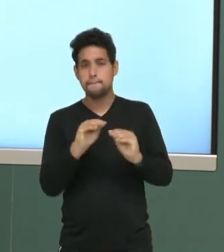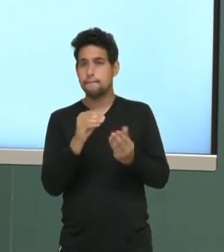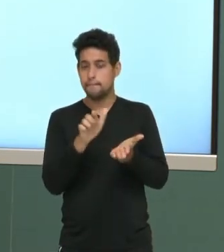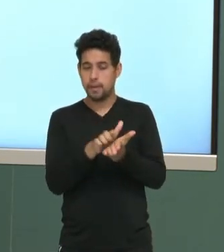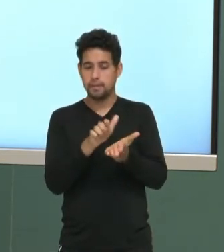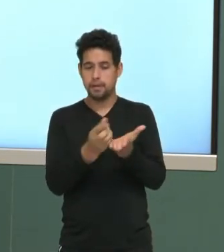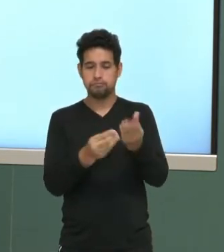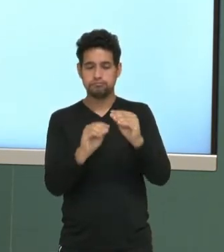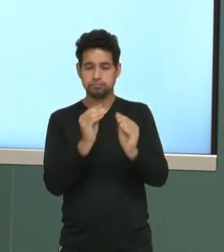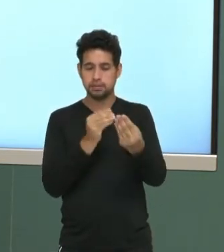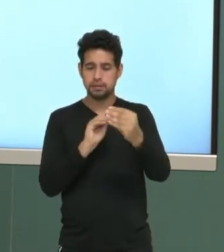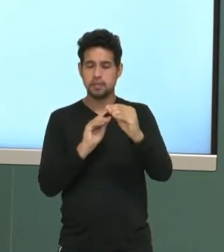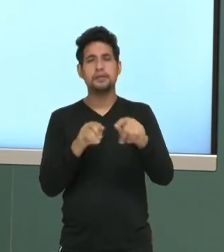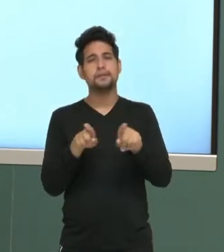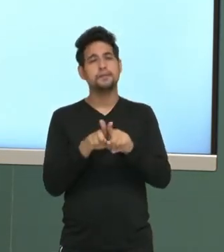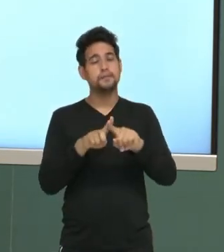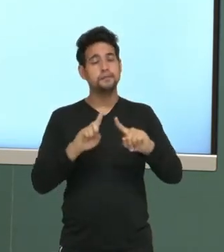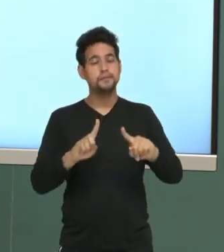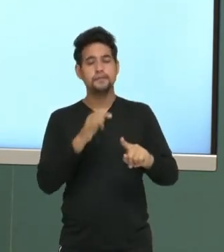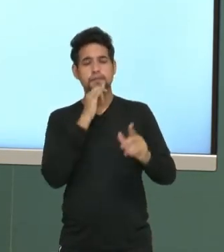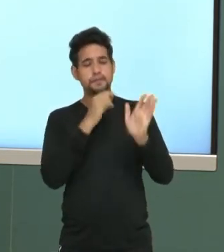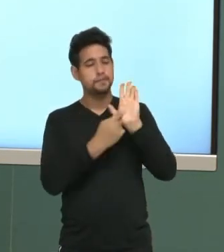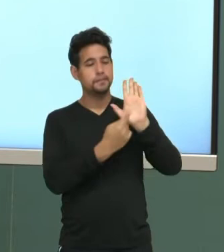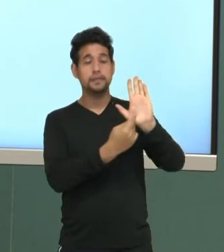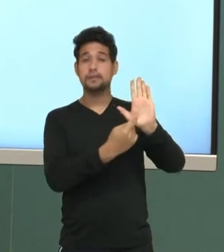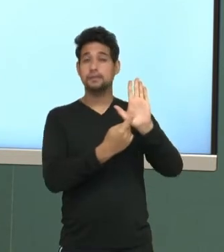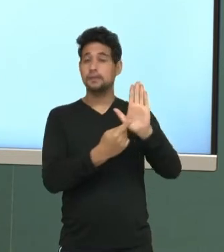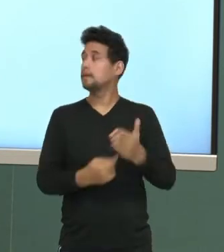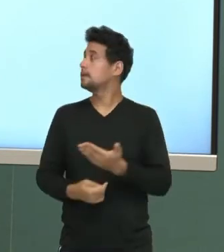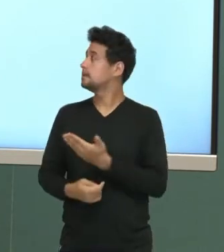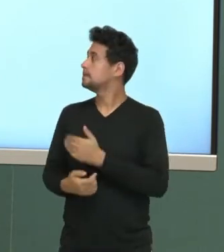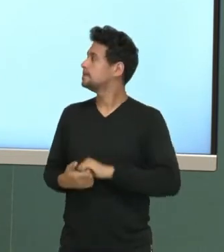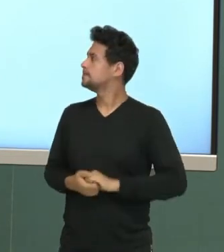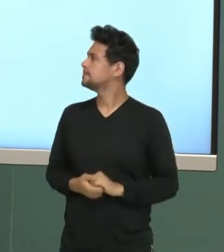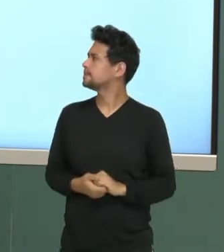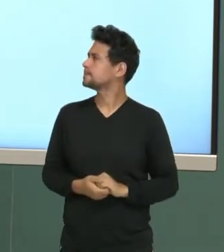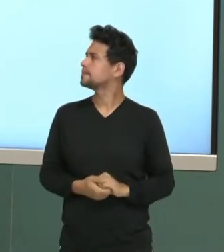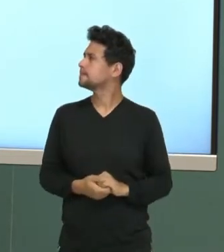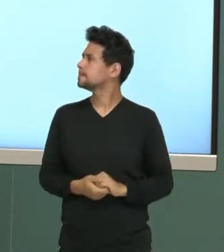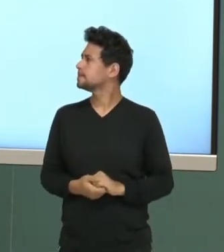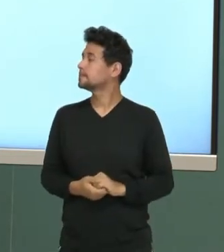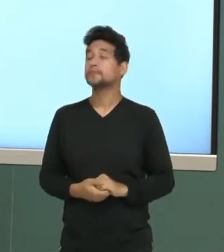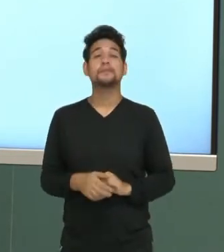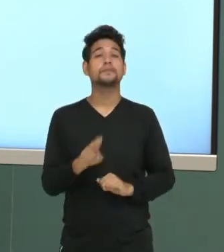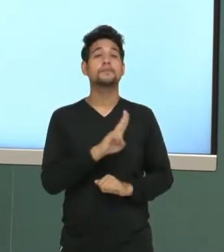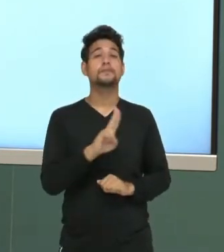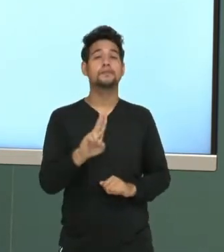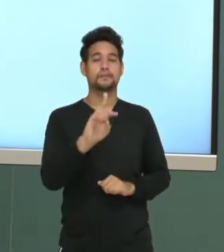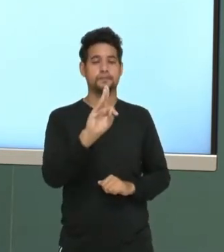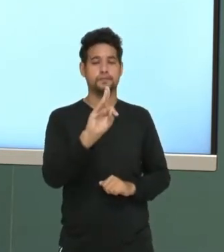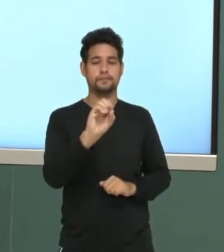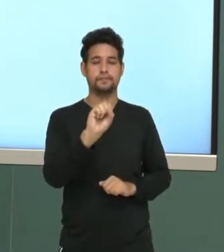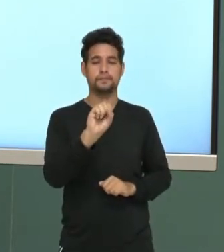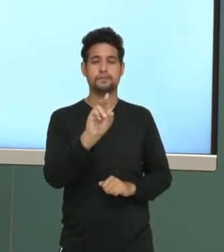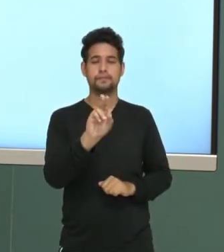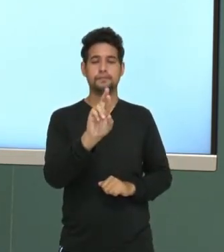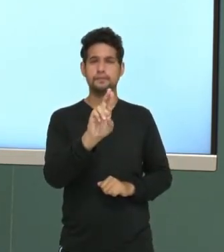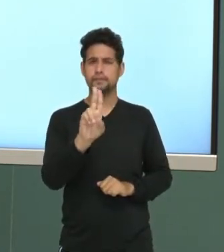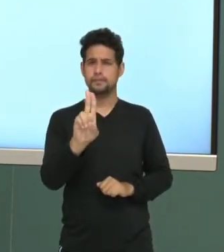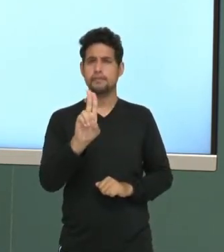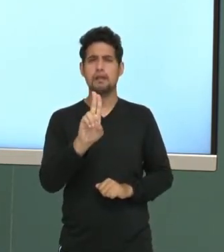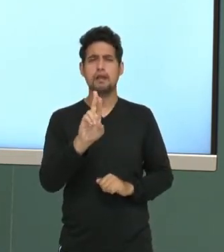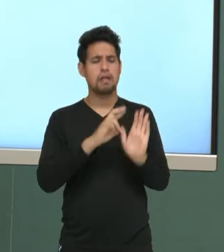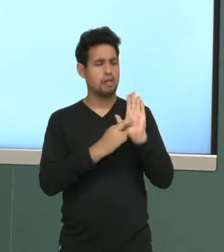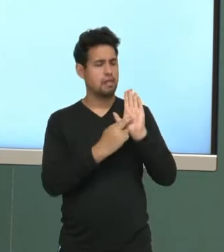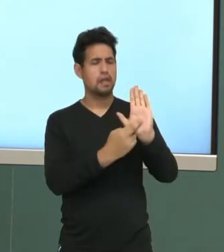fazer objetos. E é um exemplo que eu trago aqui para vocês. É um tsuru. É uma ave, é uma representação